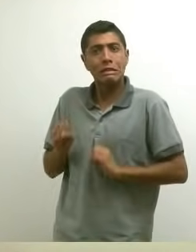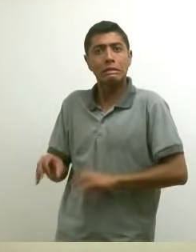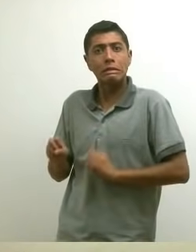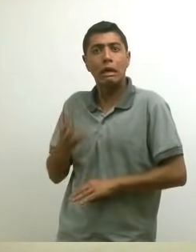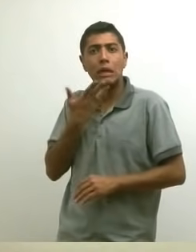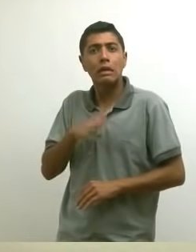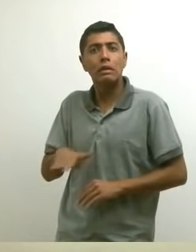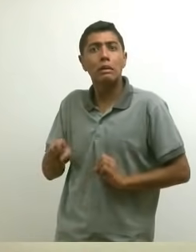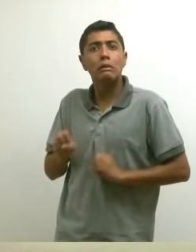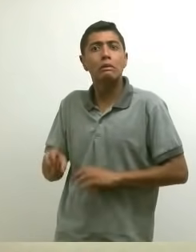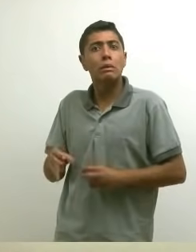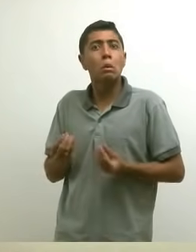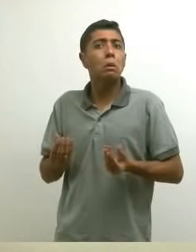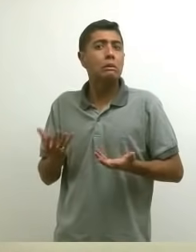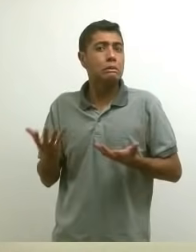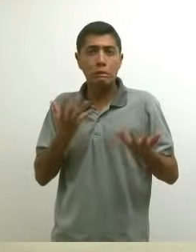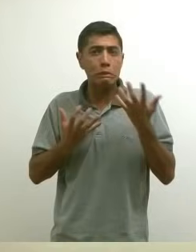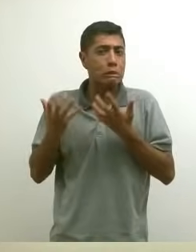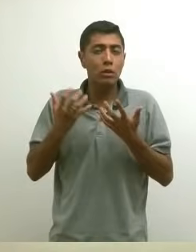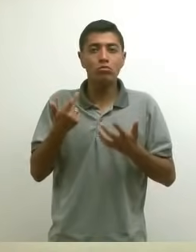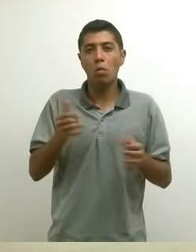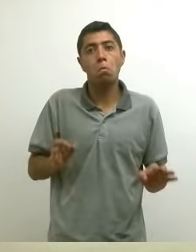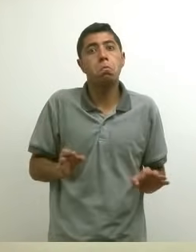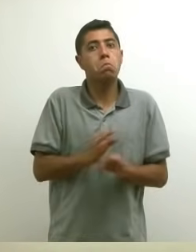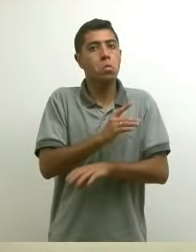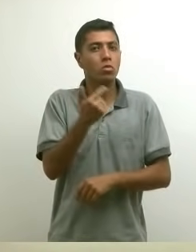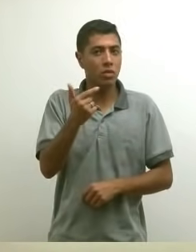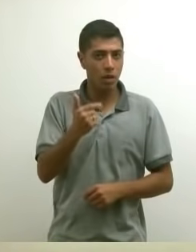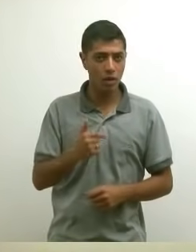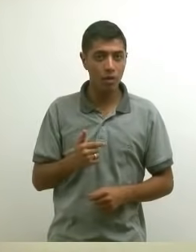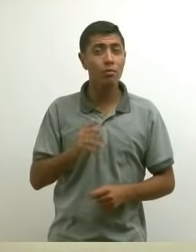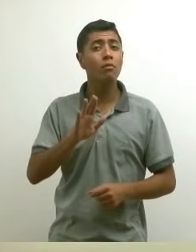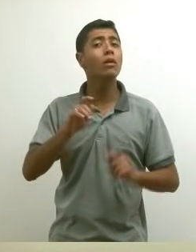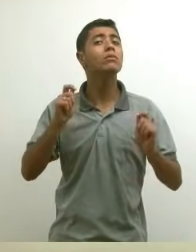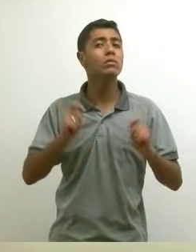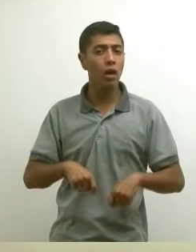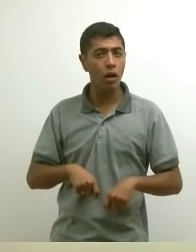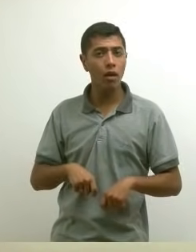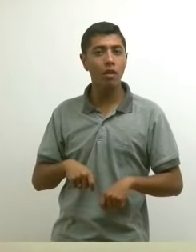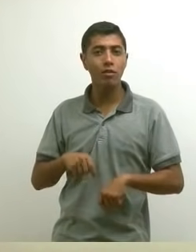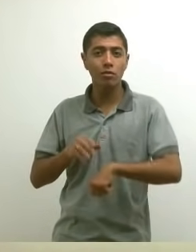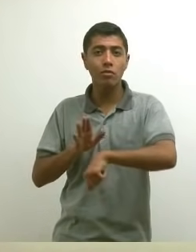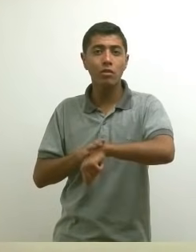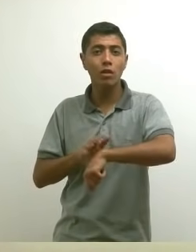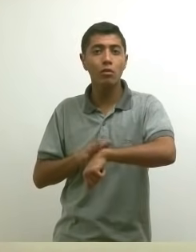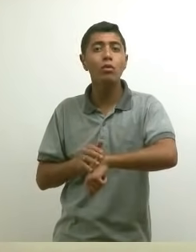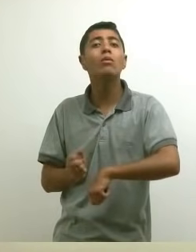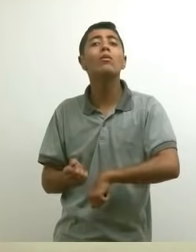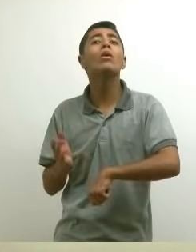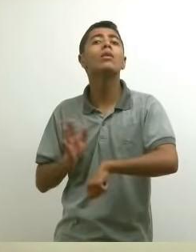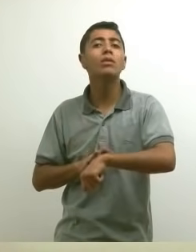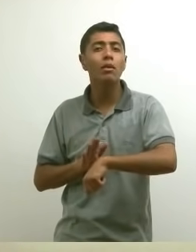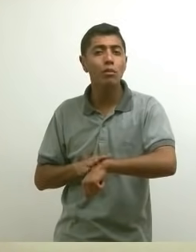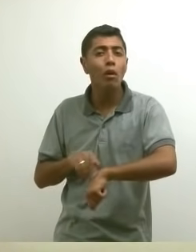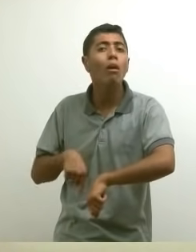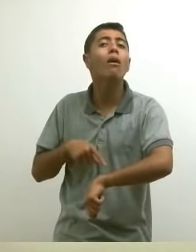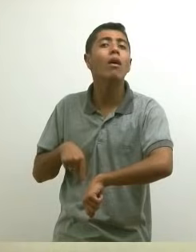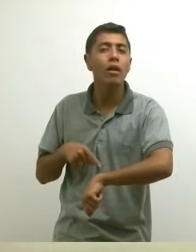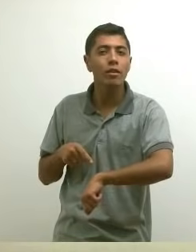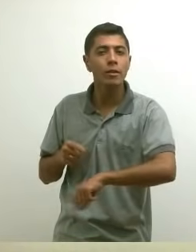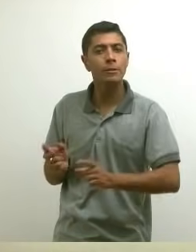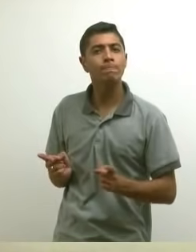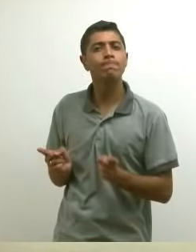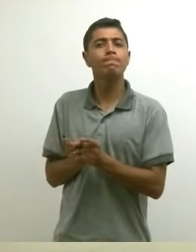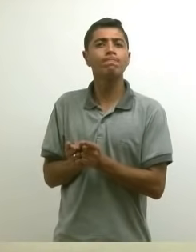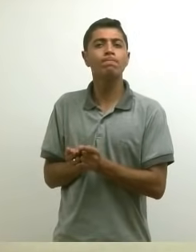é de limitar o tempo de limitar o tempo e quanto mais jovem a criança mas tem que ser severo na